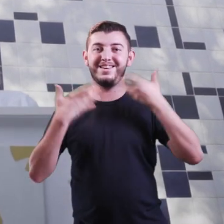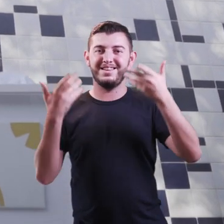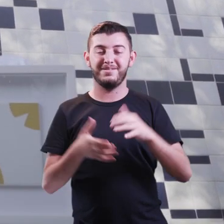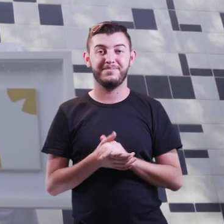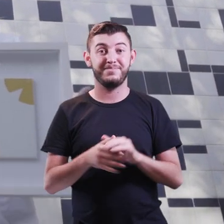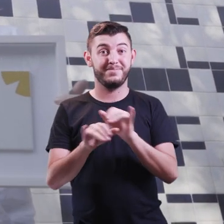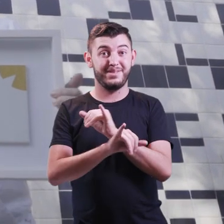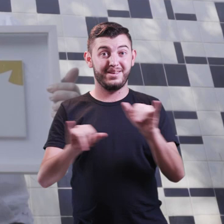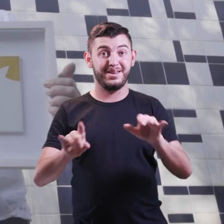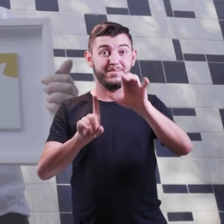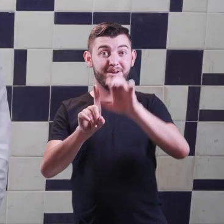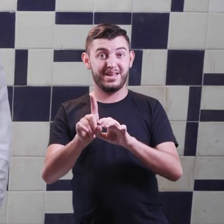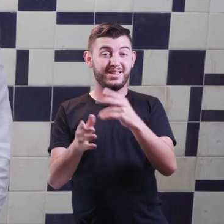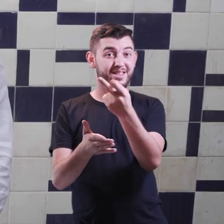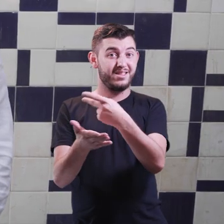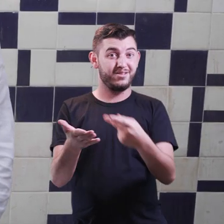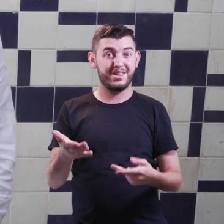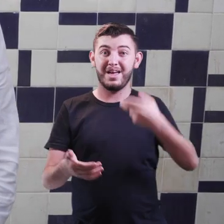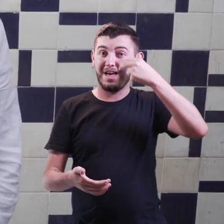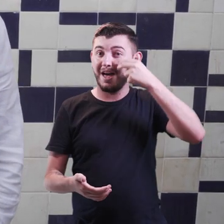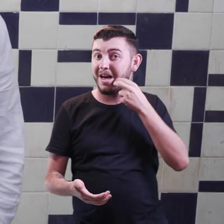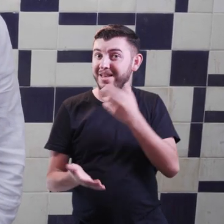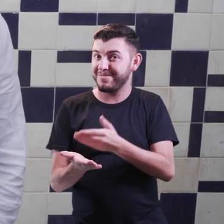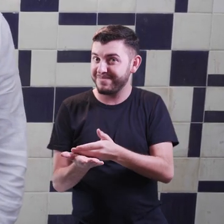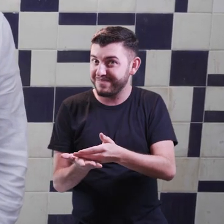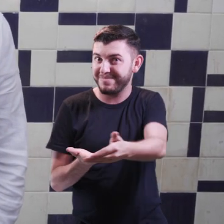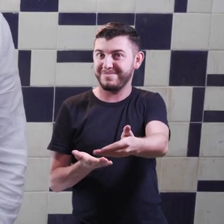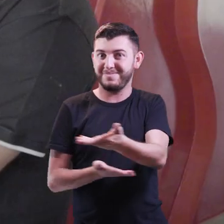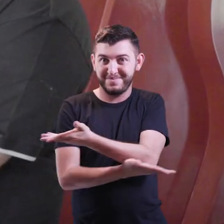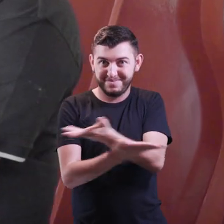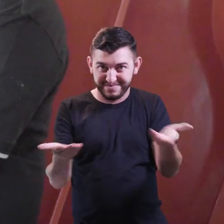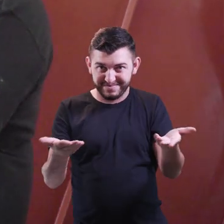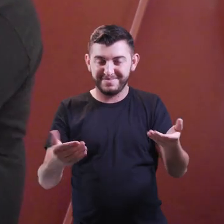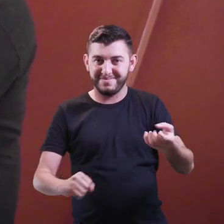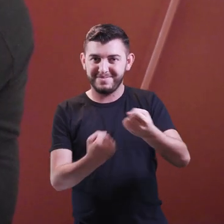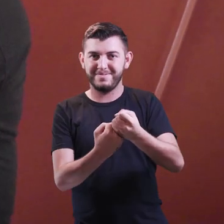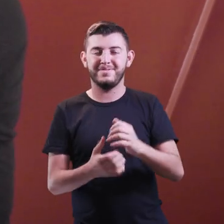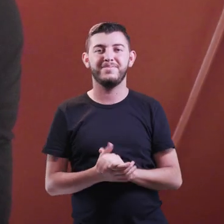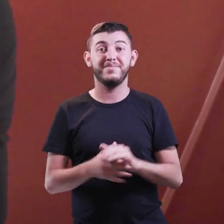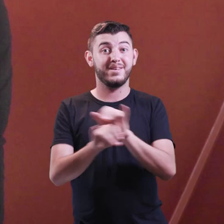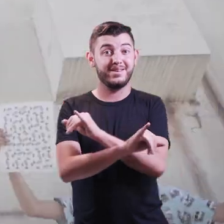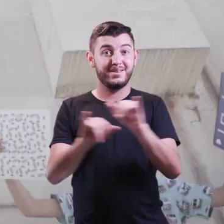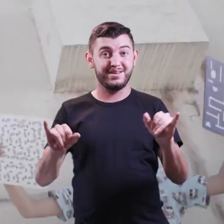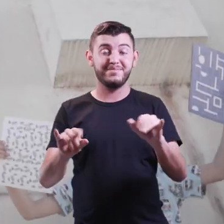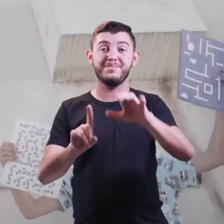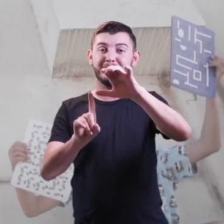A campanha do calendário ilustrado Arte Bulcão já começou. Apoie. A campanha do